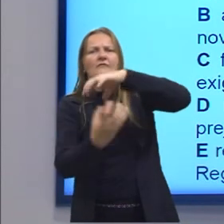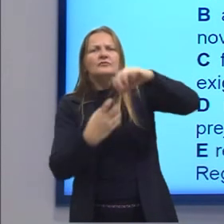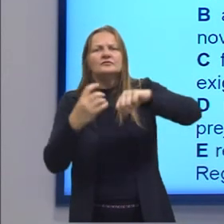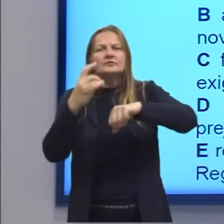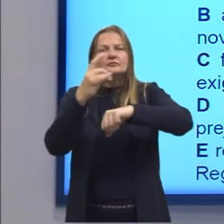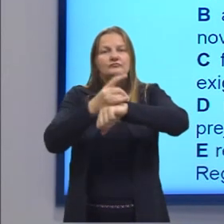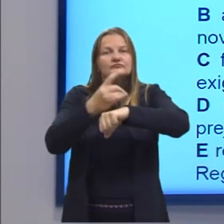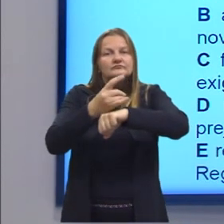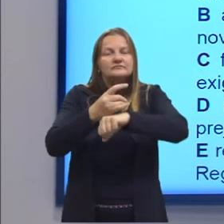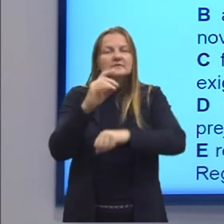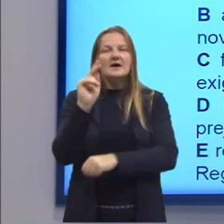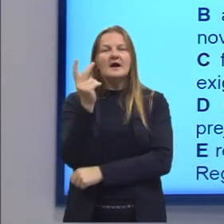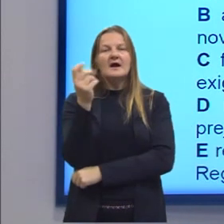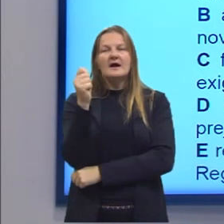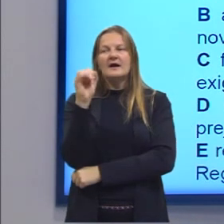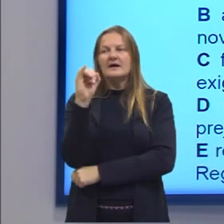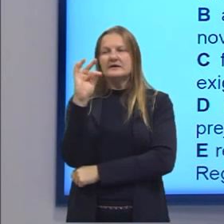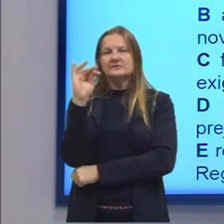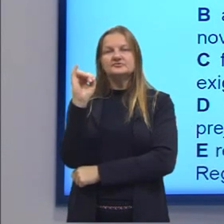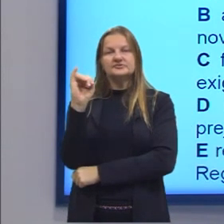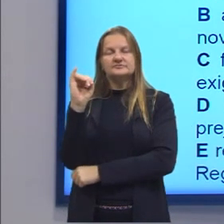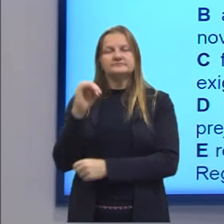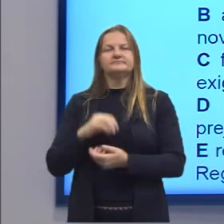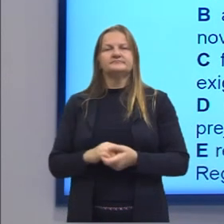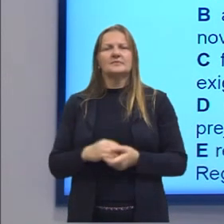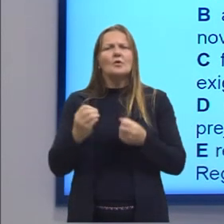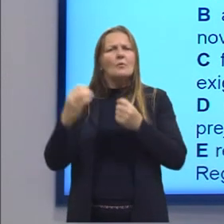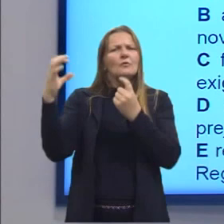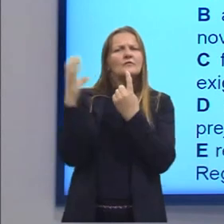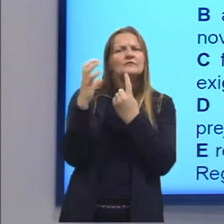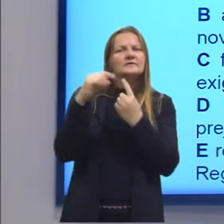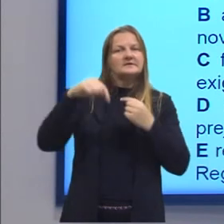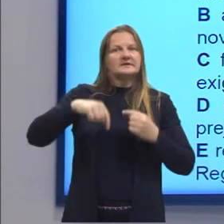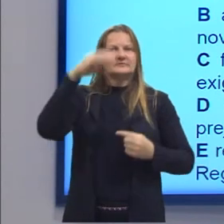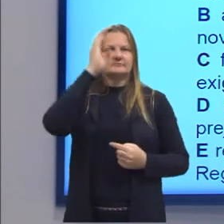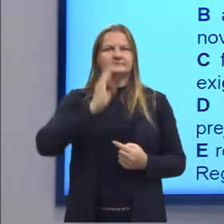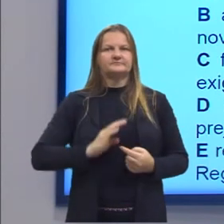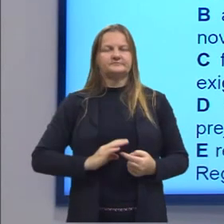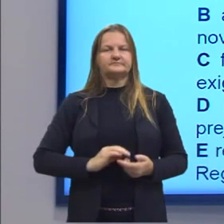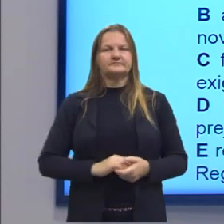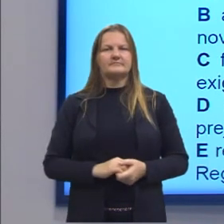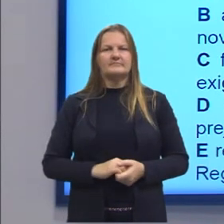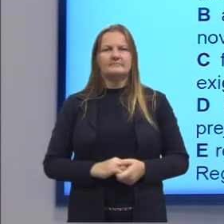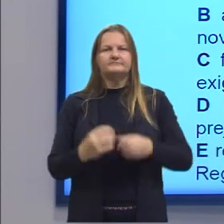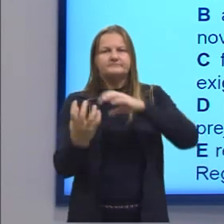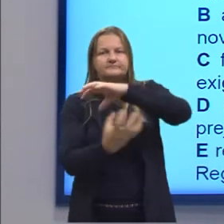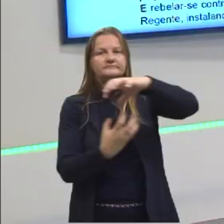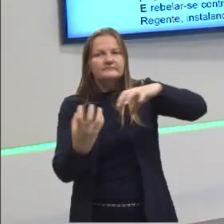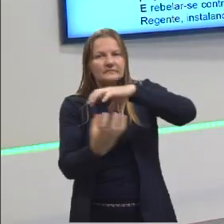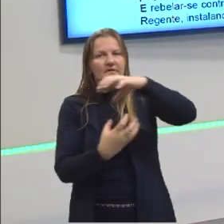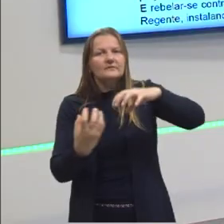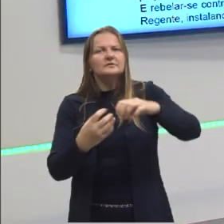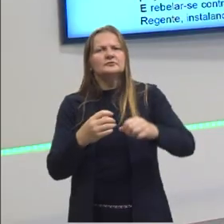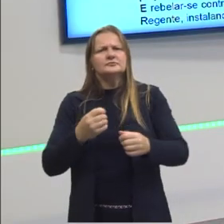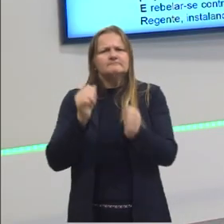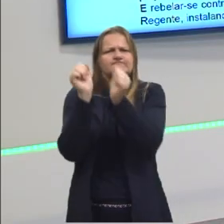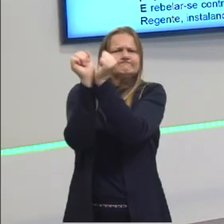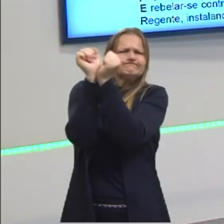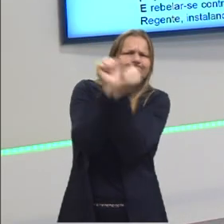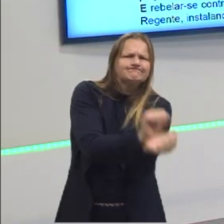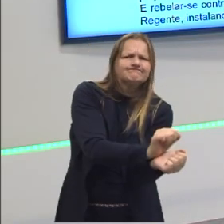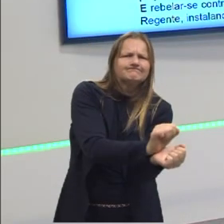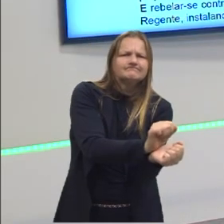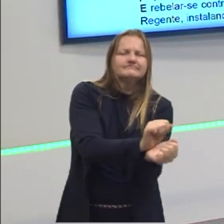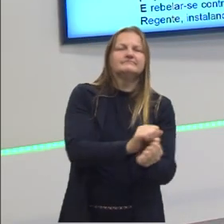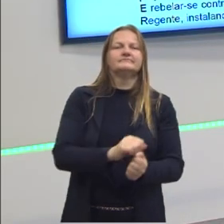tomar um assunto da última aula para ver a influência dela no Brasil a gente falou daquela revolução de escravizadas